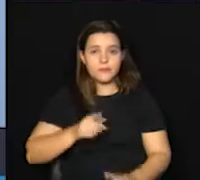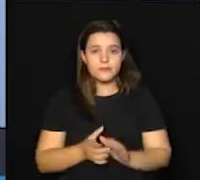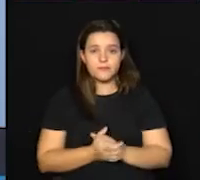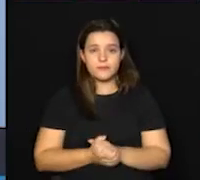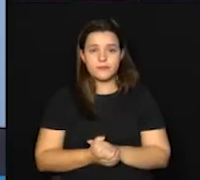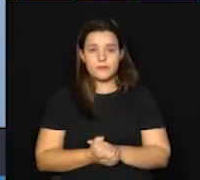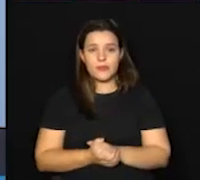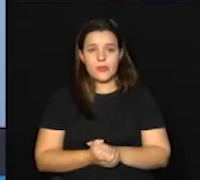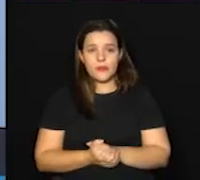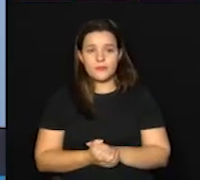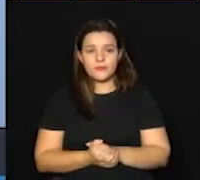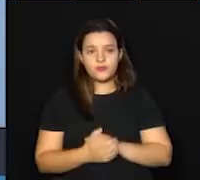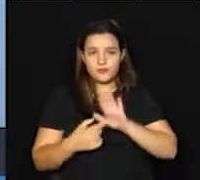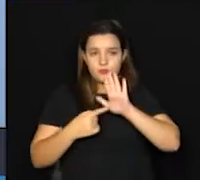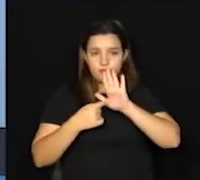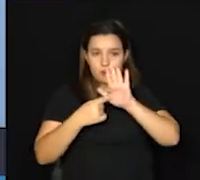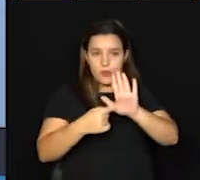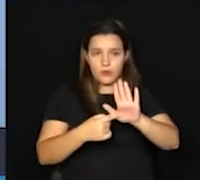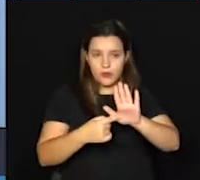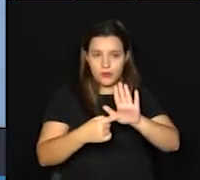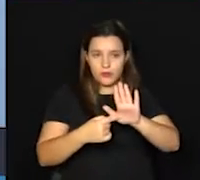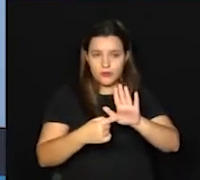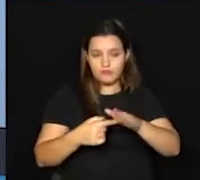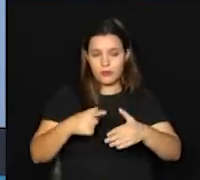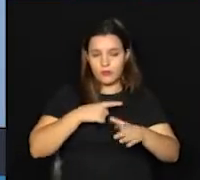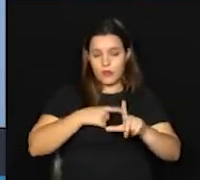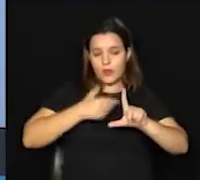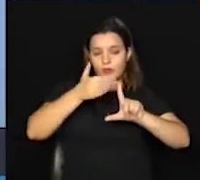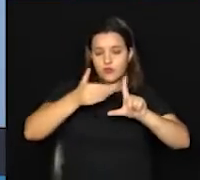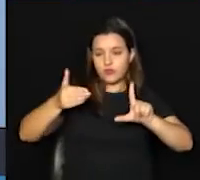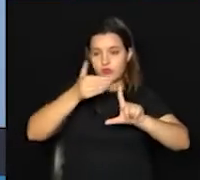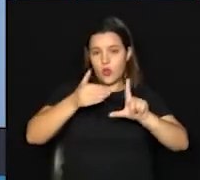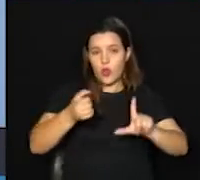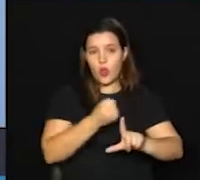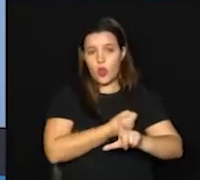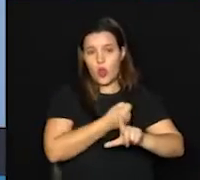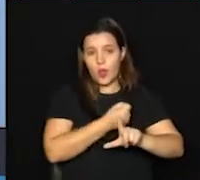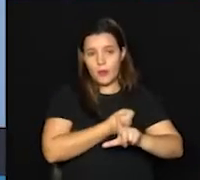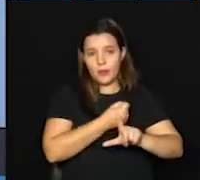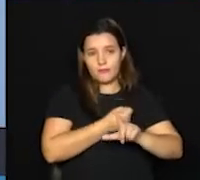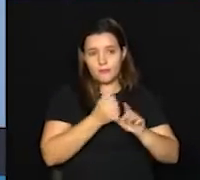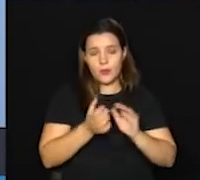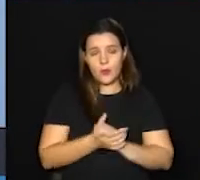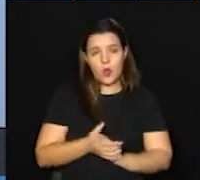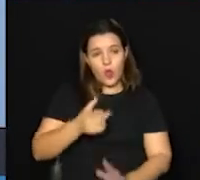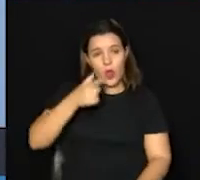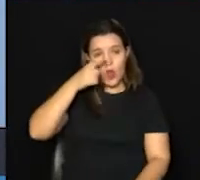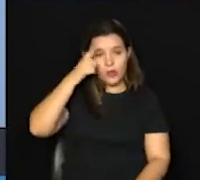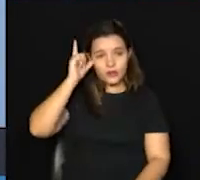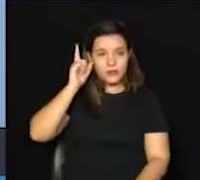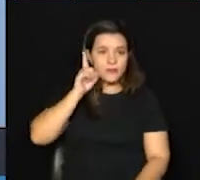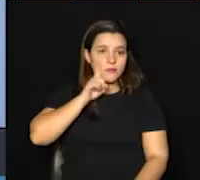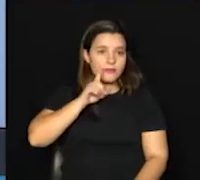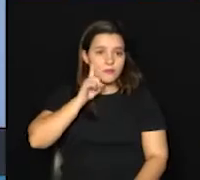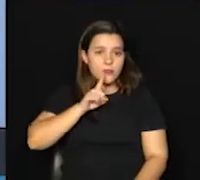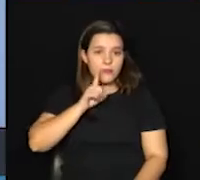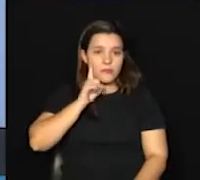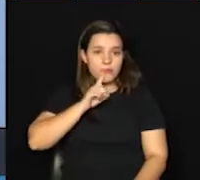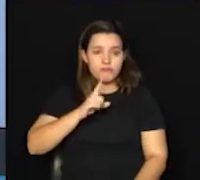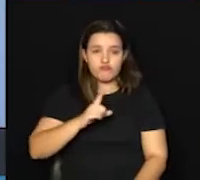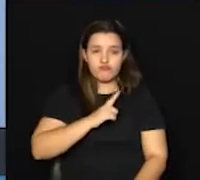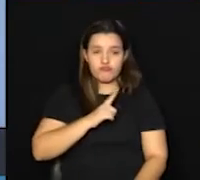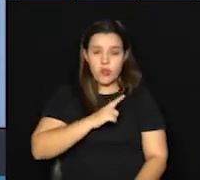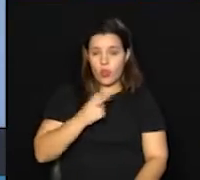desses casos, justamente quando a gente passa dessa atualização, olha só, ontem só em Americana a gente falou de registros de mais de